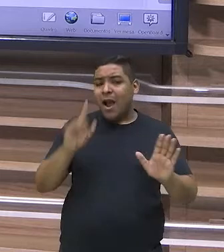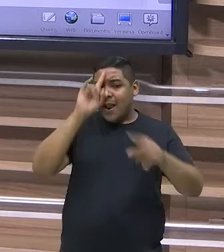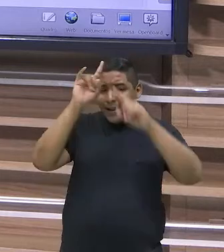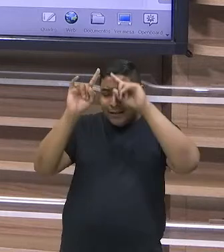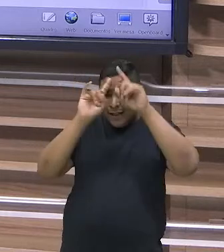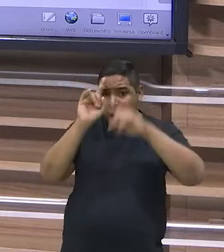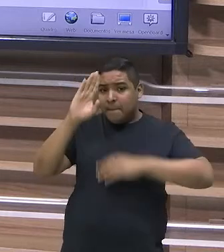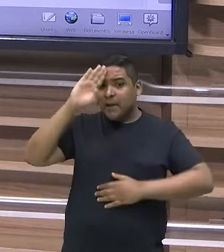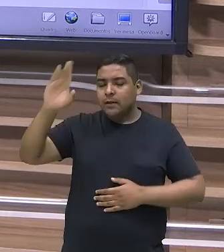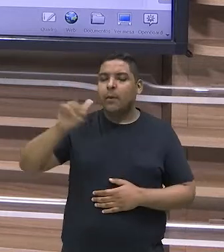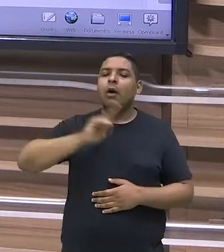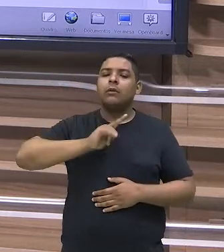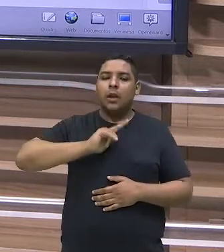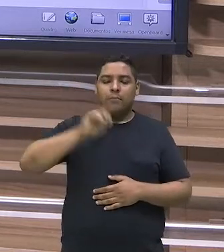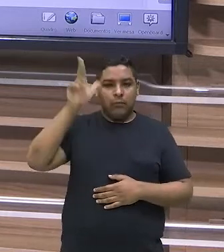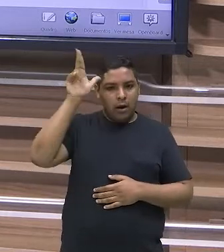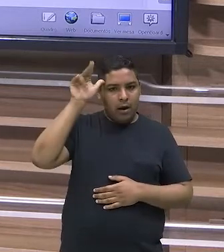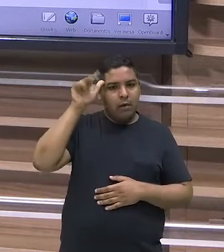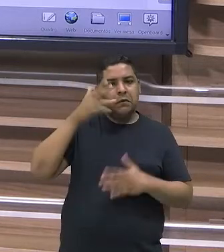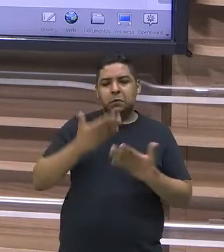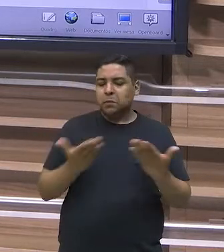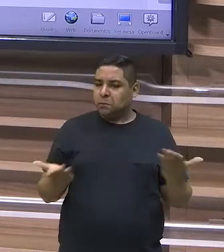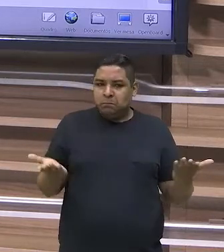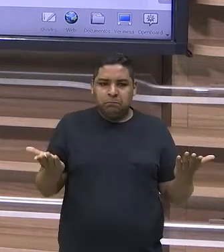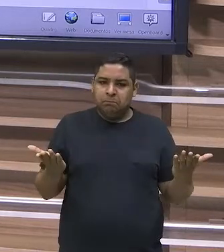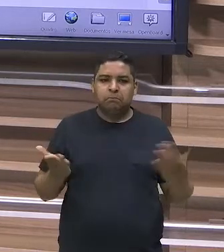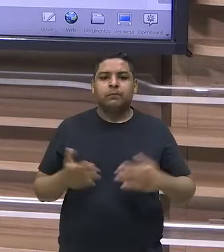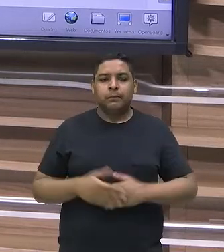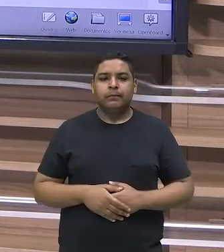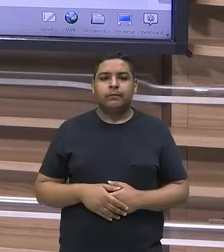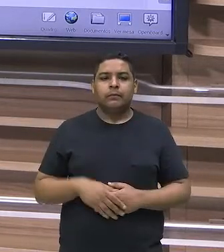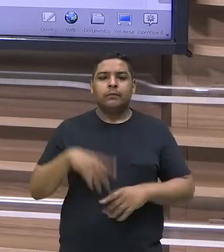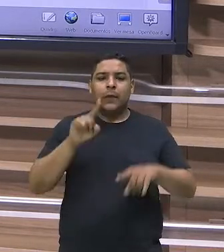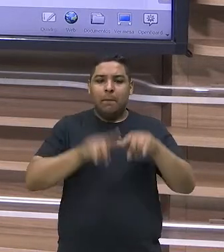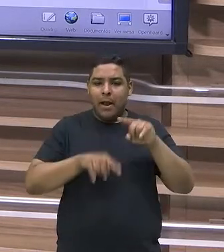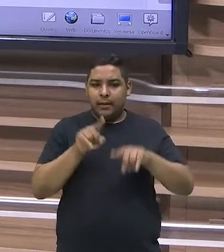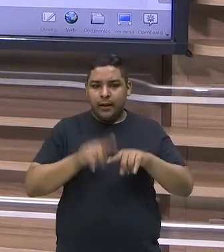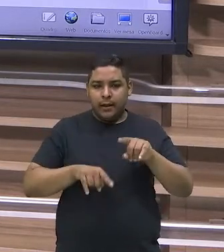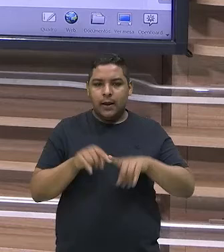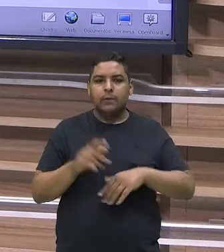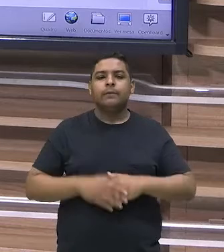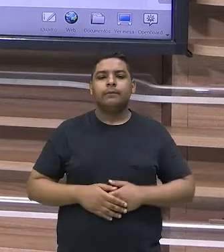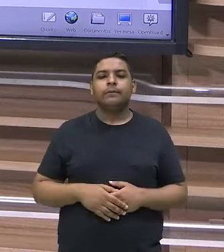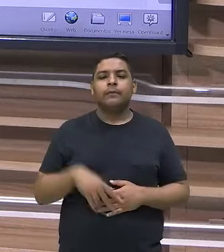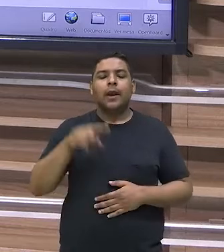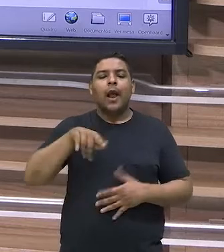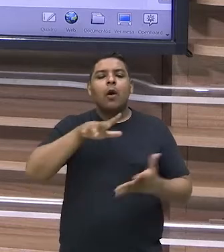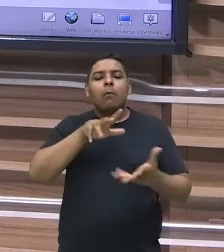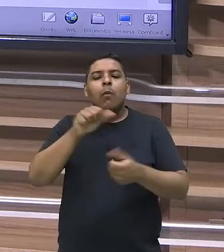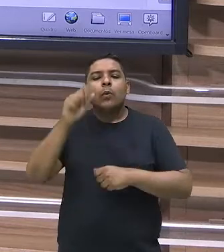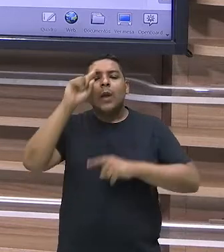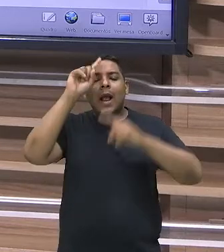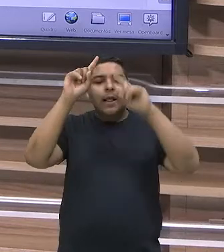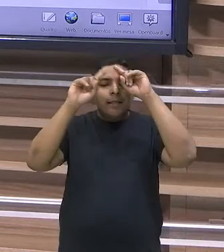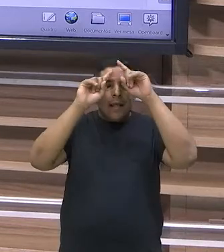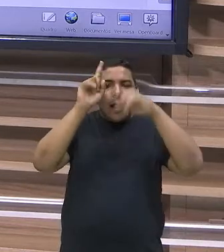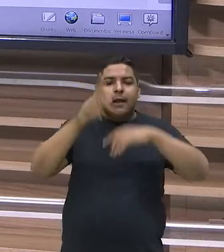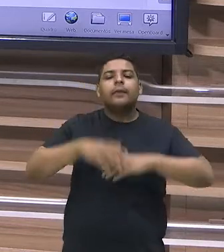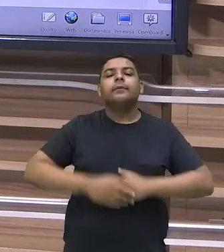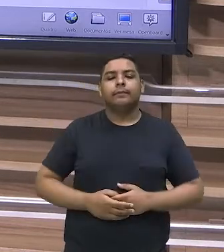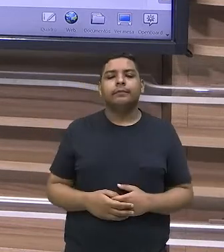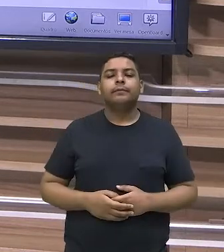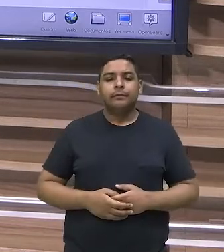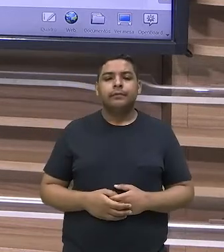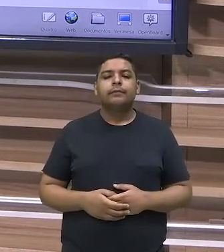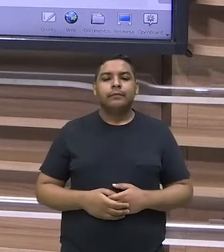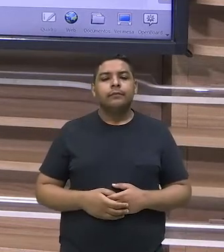cavalo, né? Uma ideia central do objeto. É o mundo das ideias que nós contemplamos e que nós jogamos